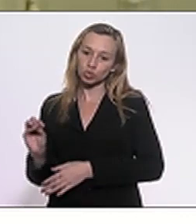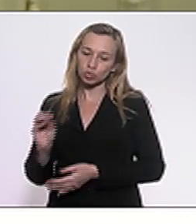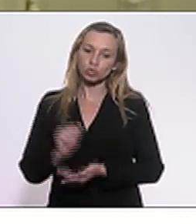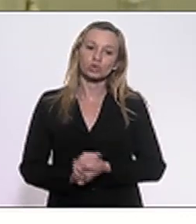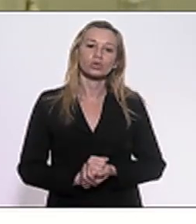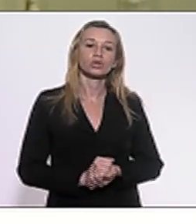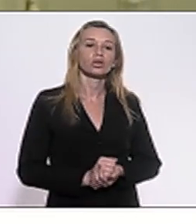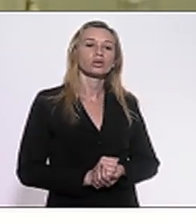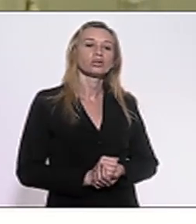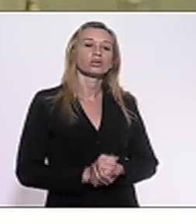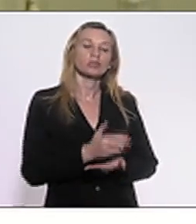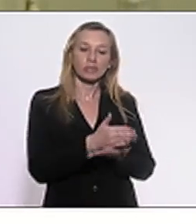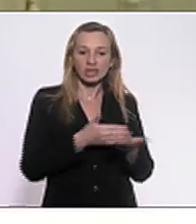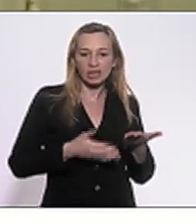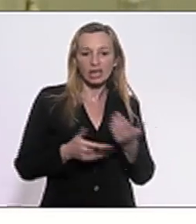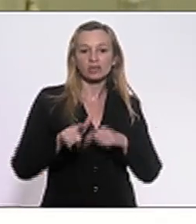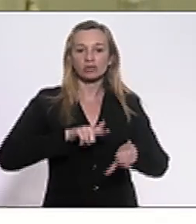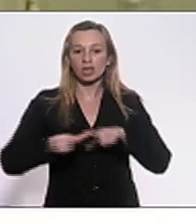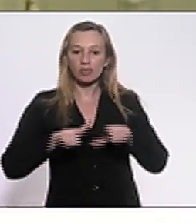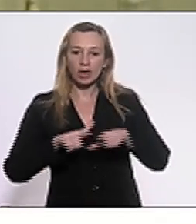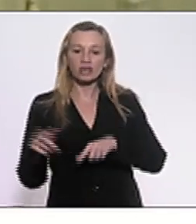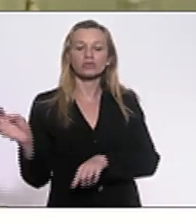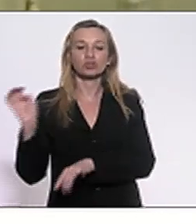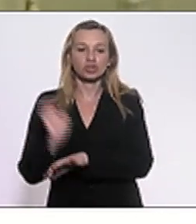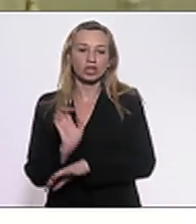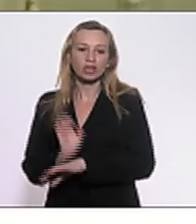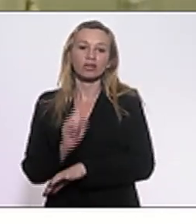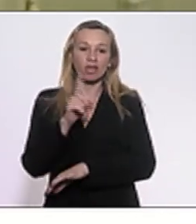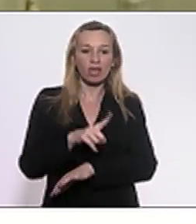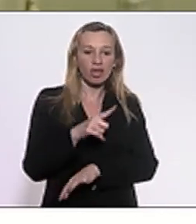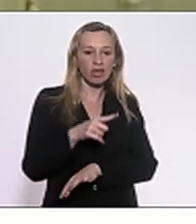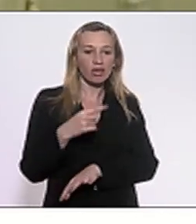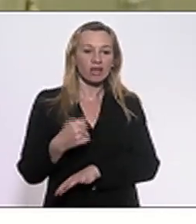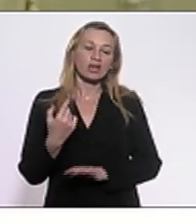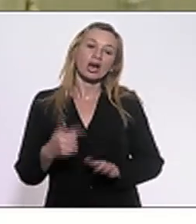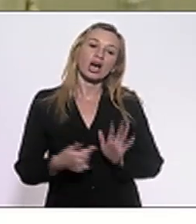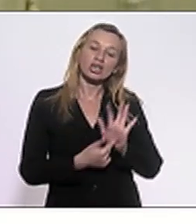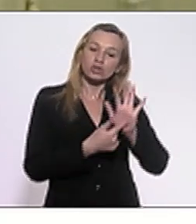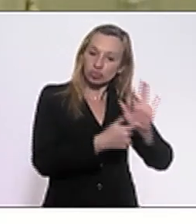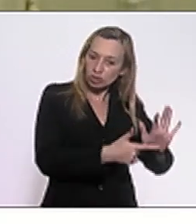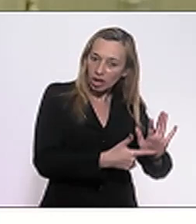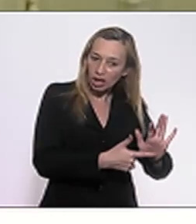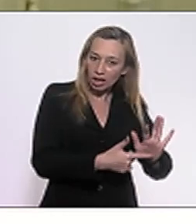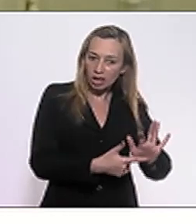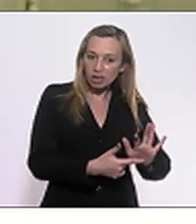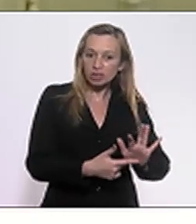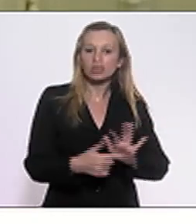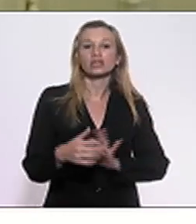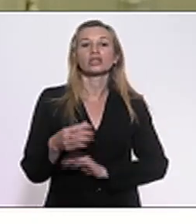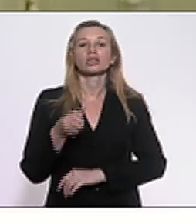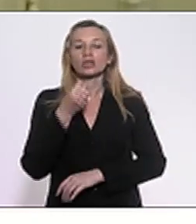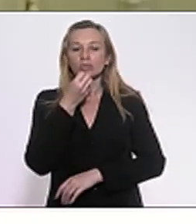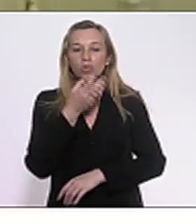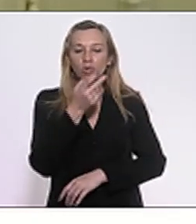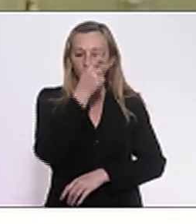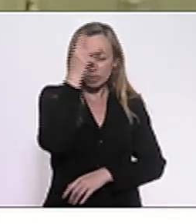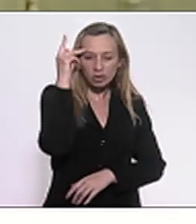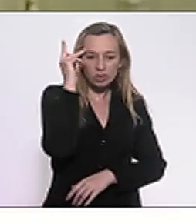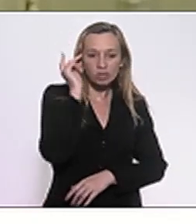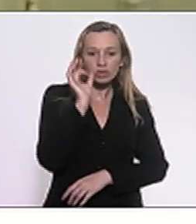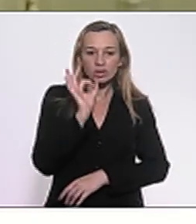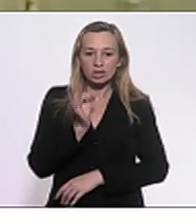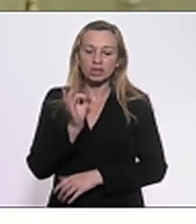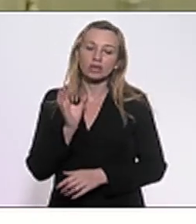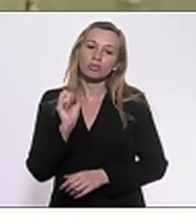boa parte do trabalho do Estado é viabilizar e facilitar que o contribuinte, que o bom contribuinte, de fato,